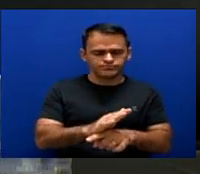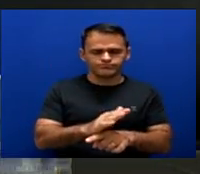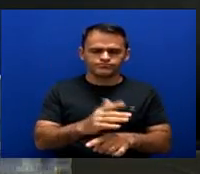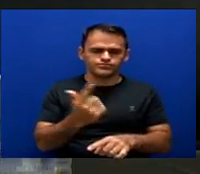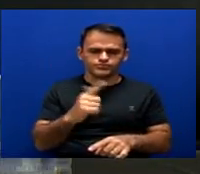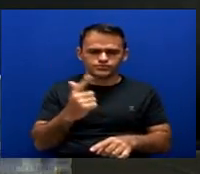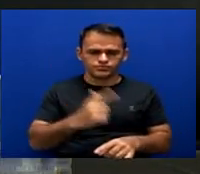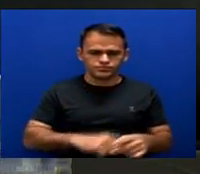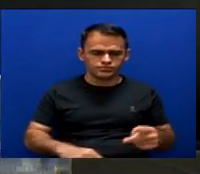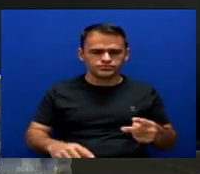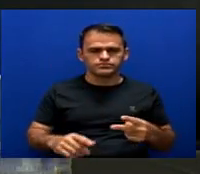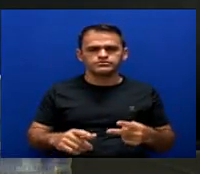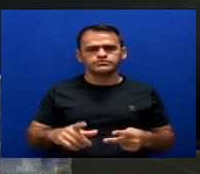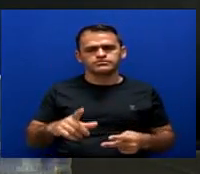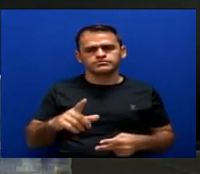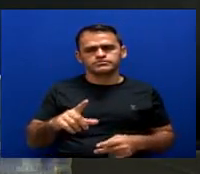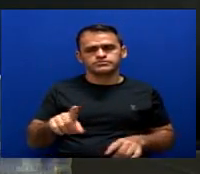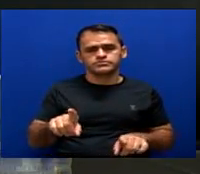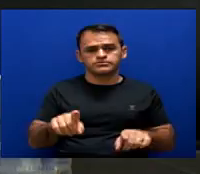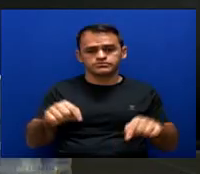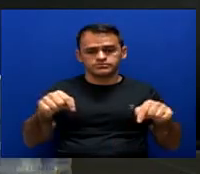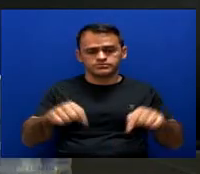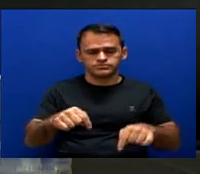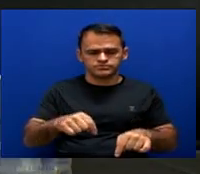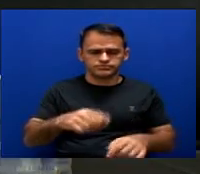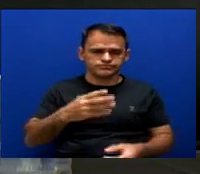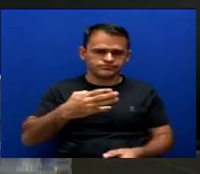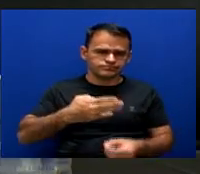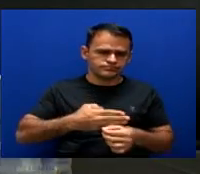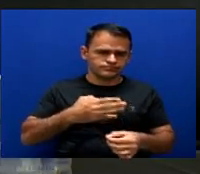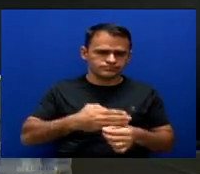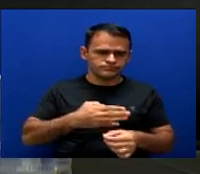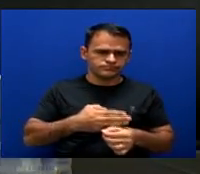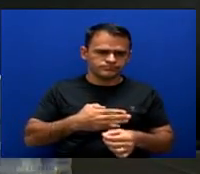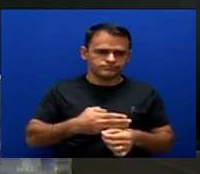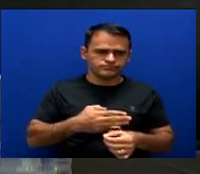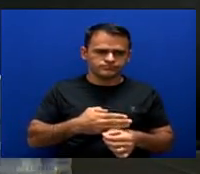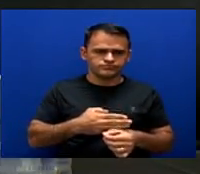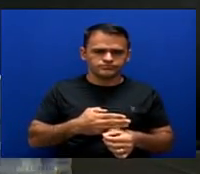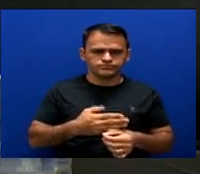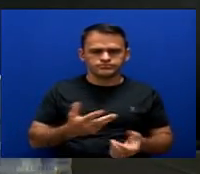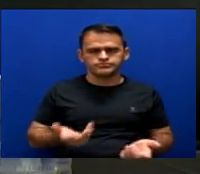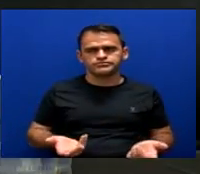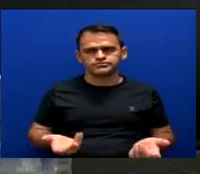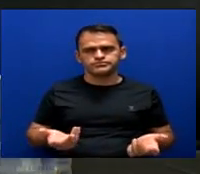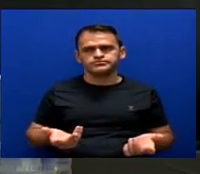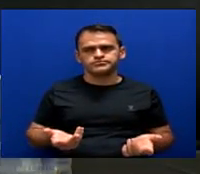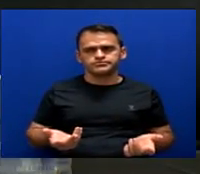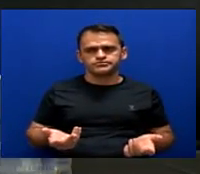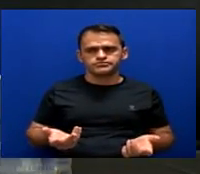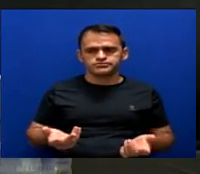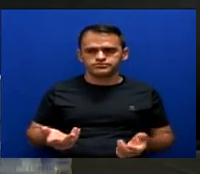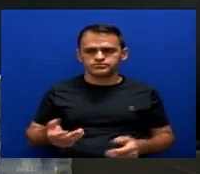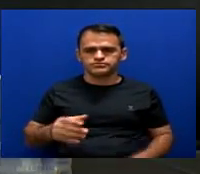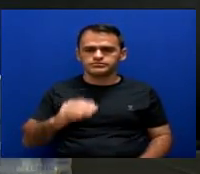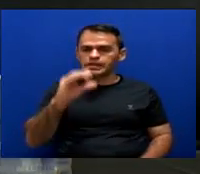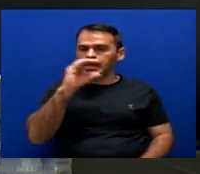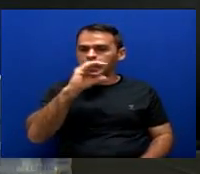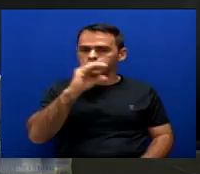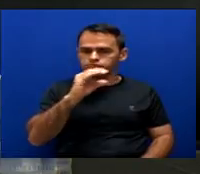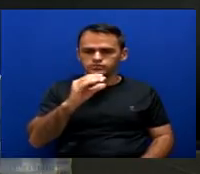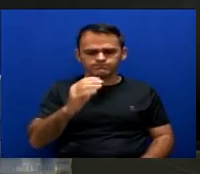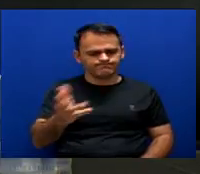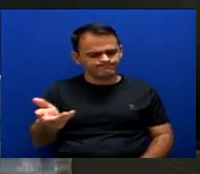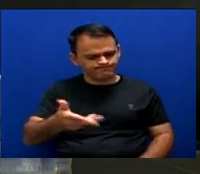fluxo da urgência tenho certeza que no município ele não está com o catenaccio com aquilo que a população precisa urgência psiquiátrica